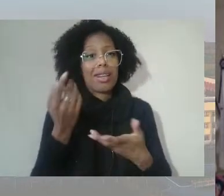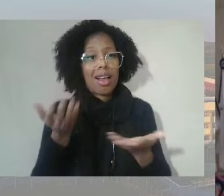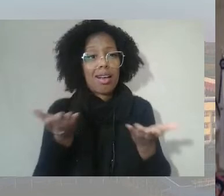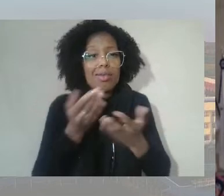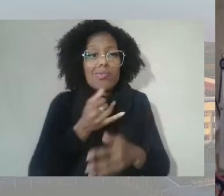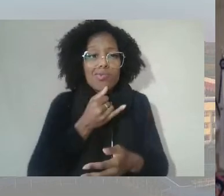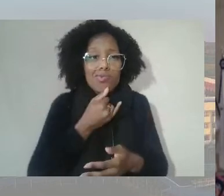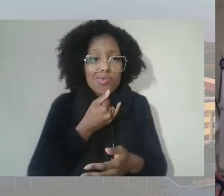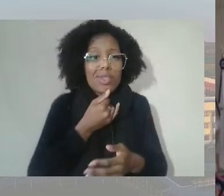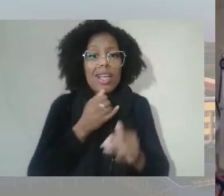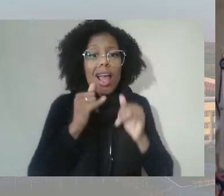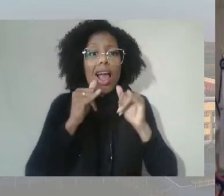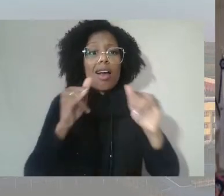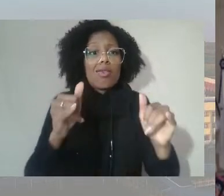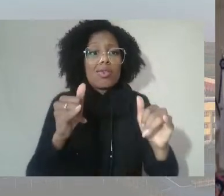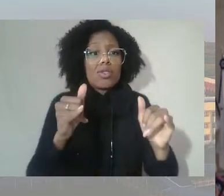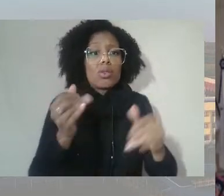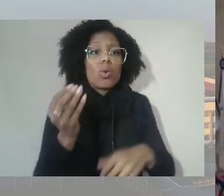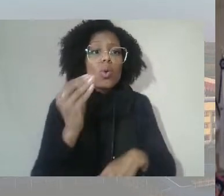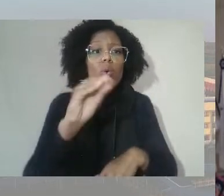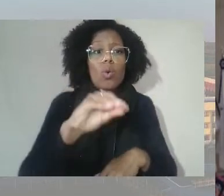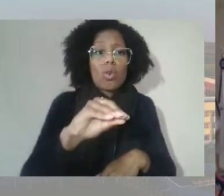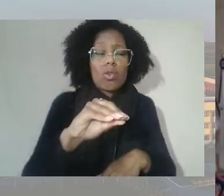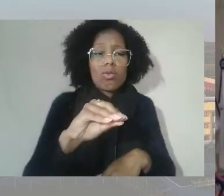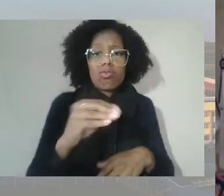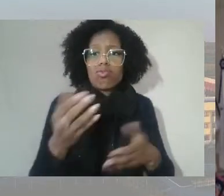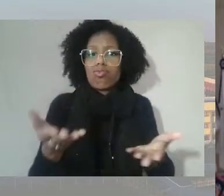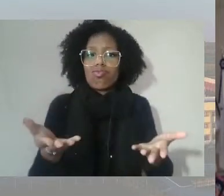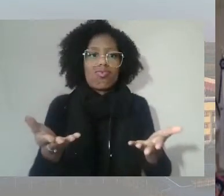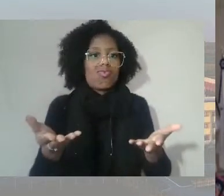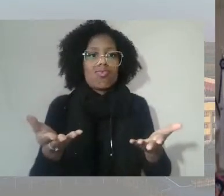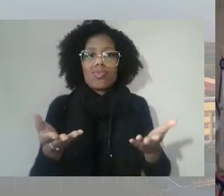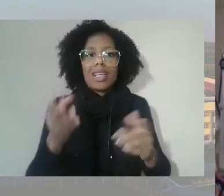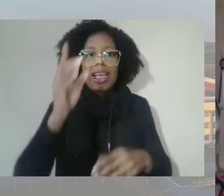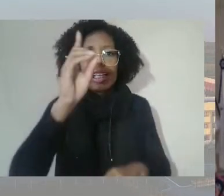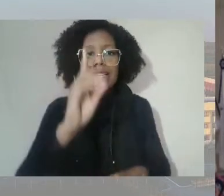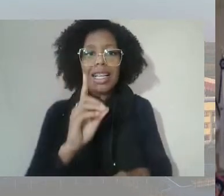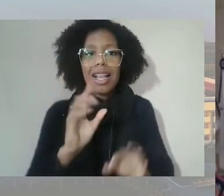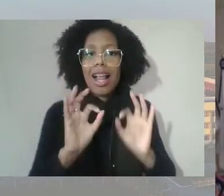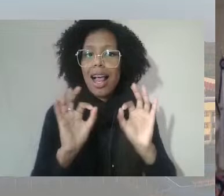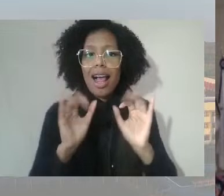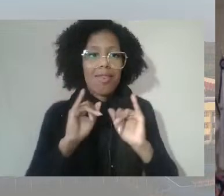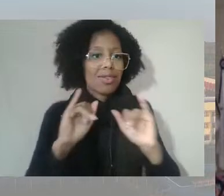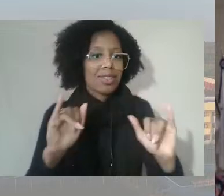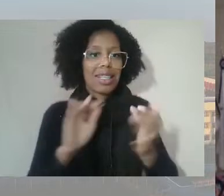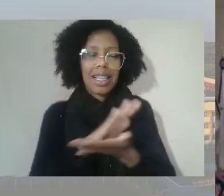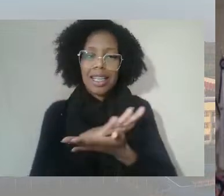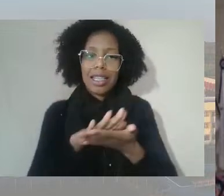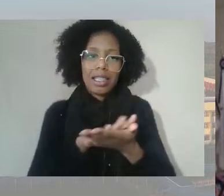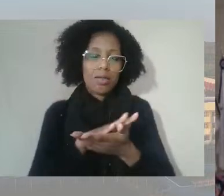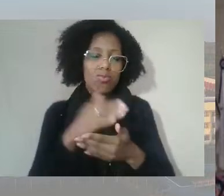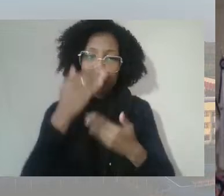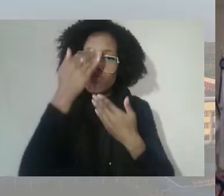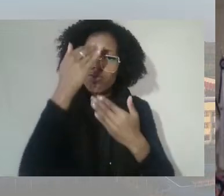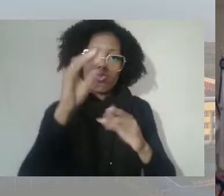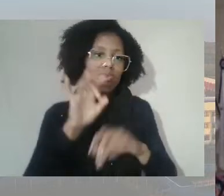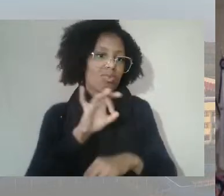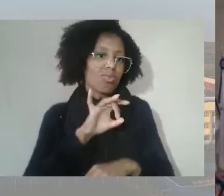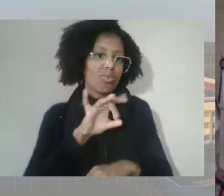aquela publicação daquela nota sem um contato prévio, né, com a direção e nem a posteriori. Tá bom? Obrigado.